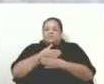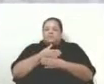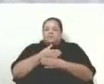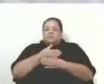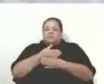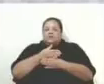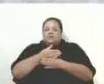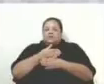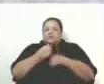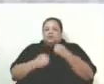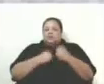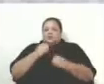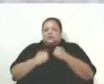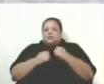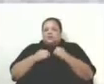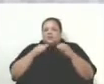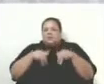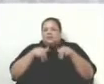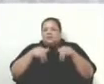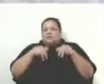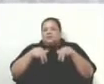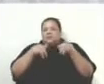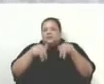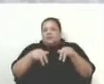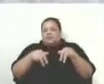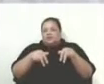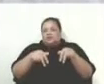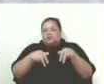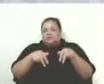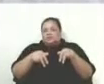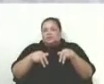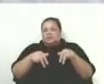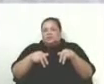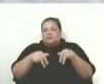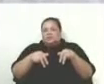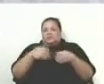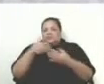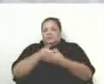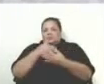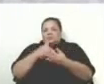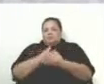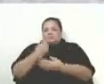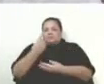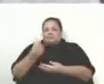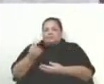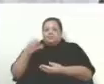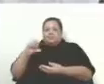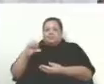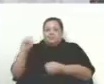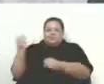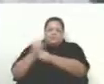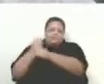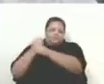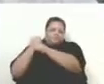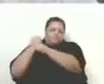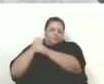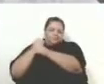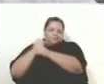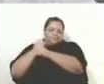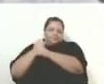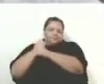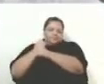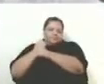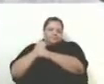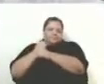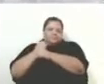e caminhada, logicamente fiz a caminhada, agora no Botucatu 169 anos, BTC Runner, fiz parte